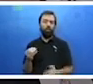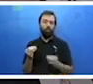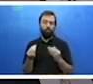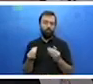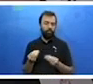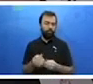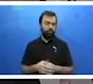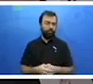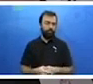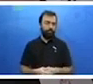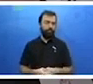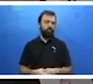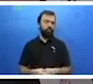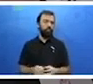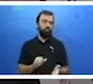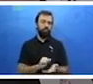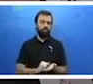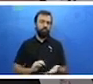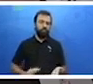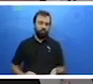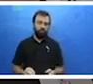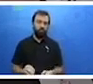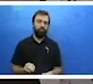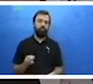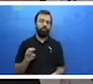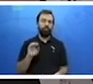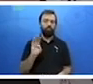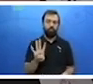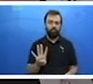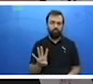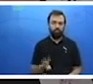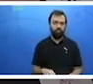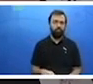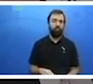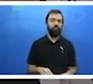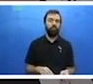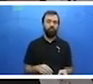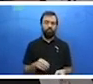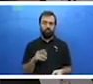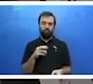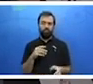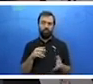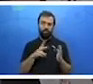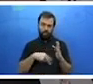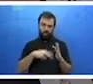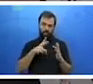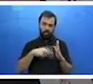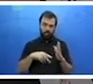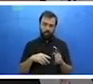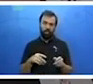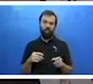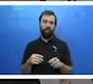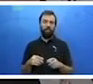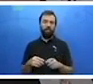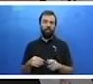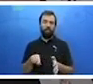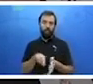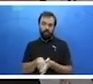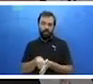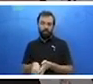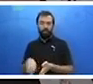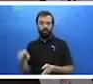Exercício 4. Marque as alternativas corretas. Leiam, analise o gráfico e marque as